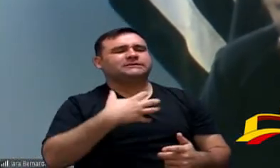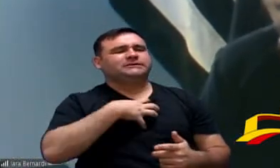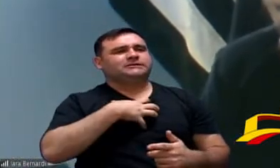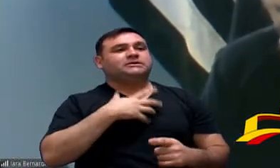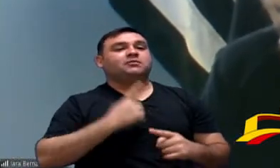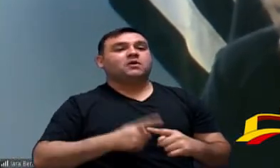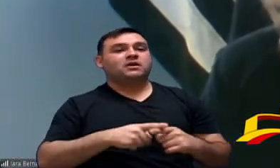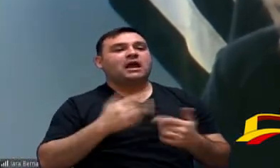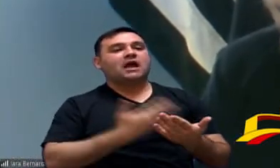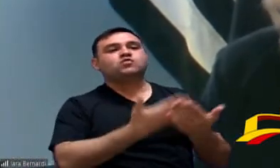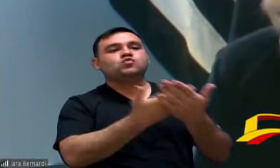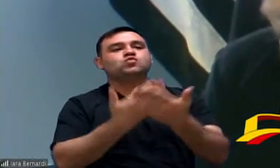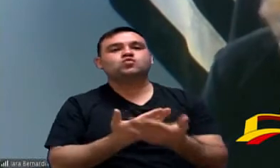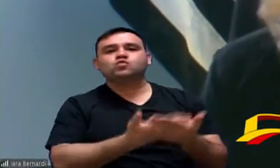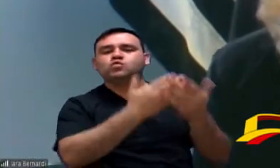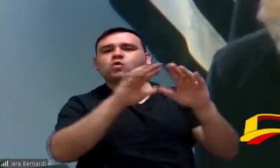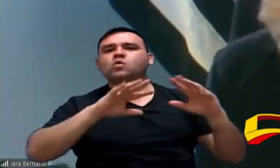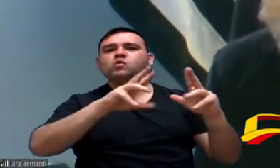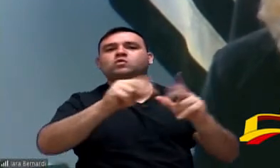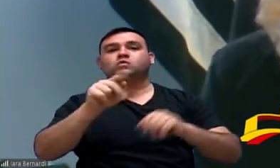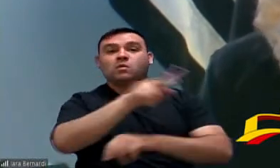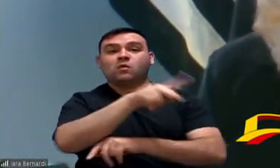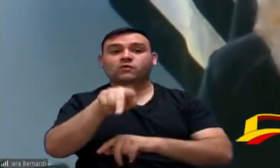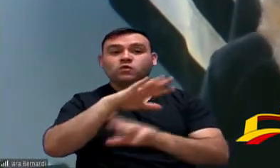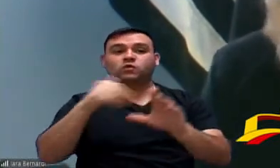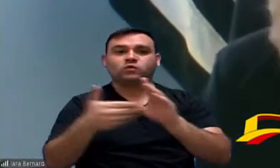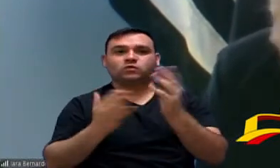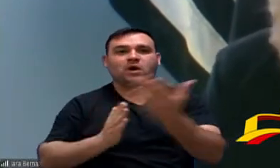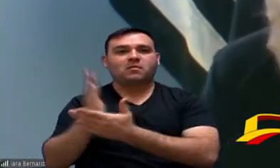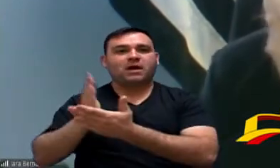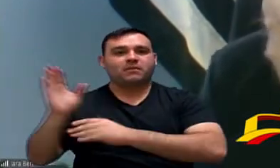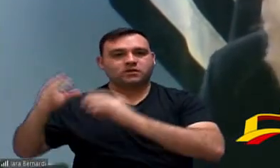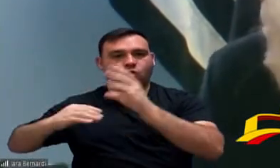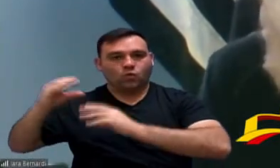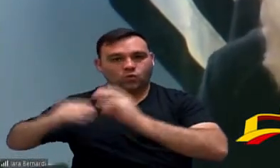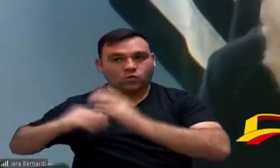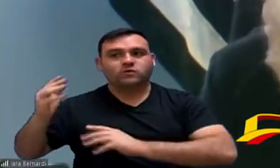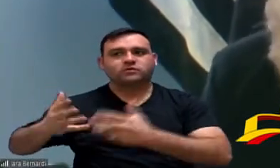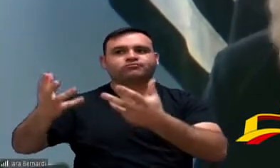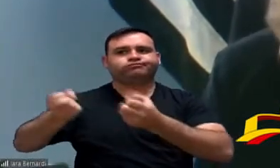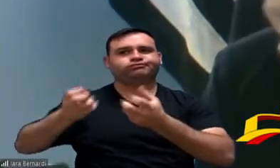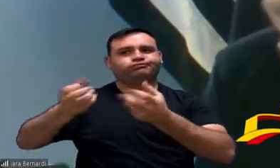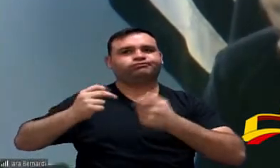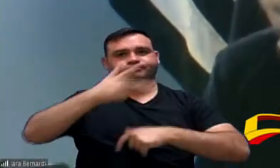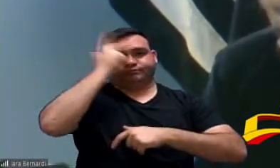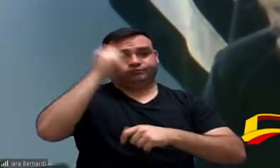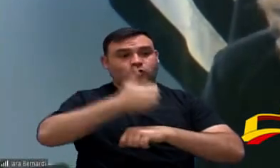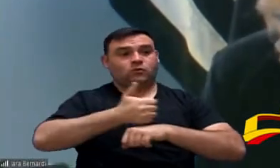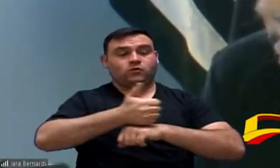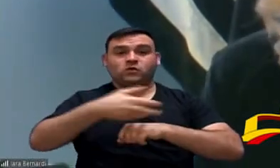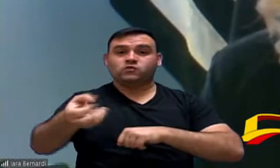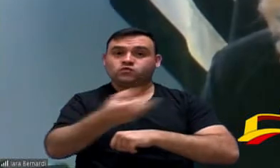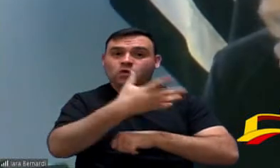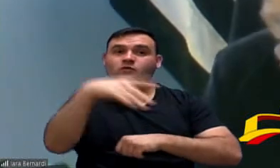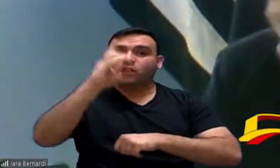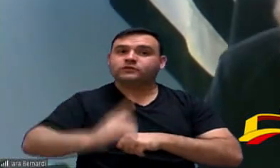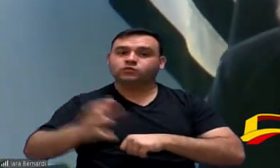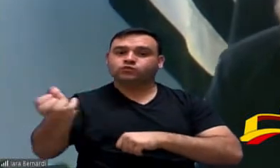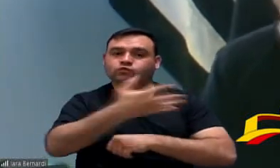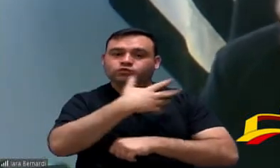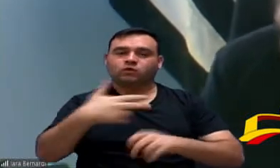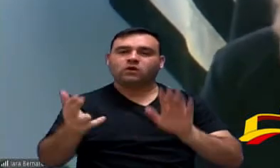As escolas agora estão recebendo os professores que passaram no concurso, novos profissionais de educação, novos diretores que